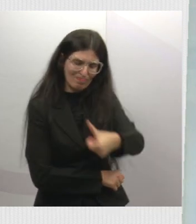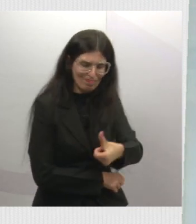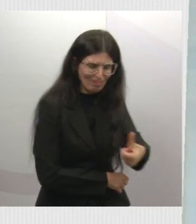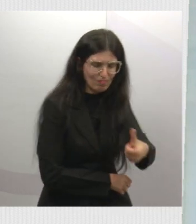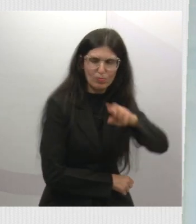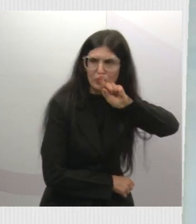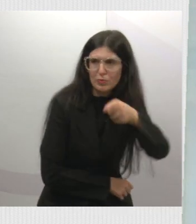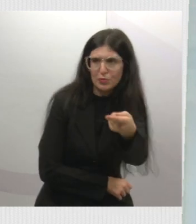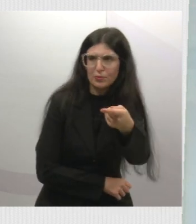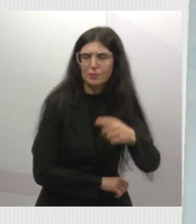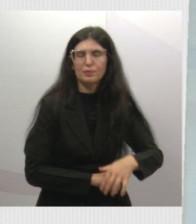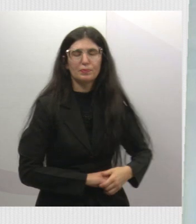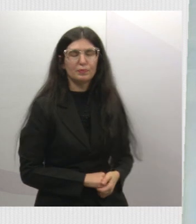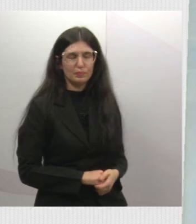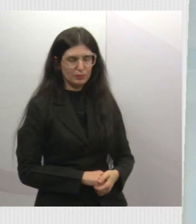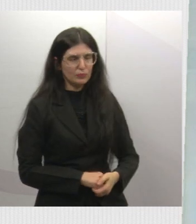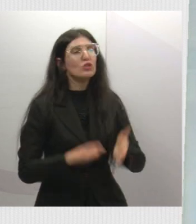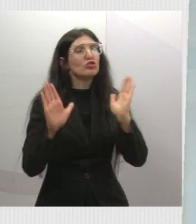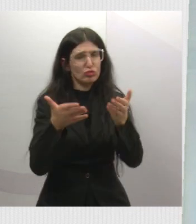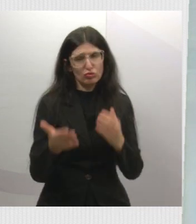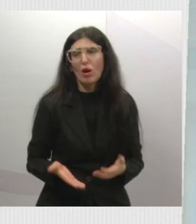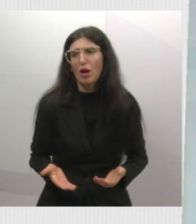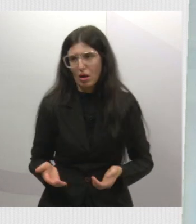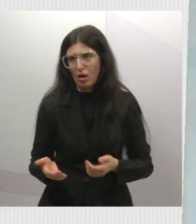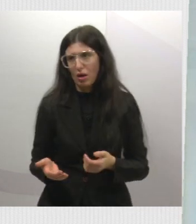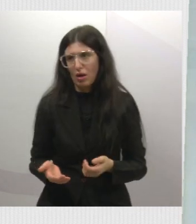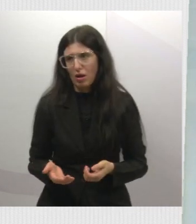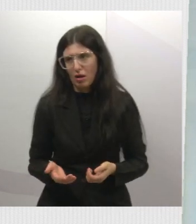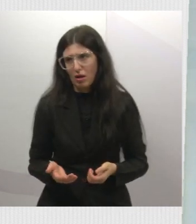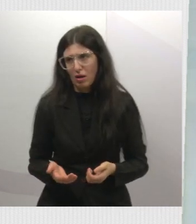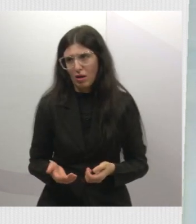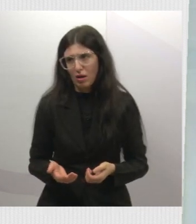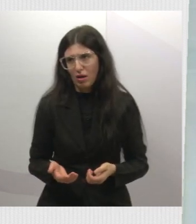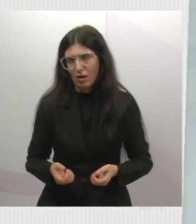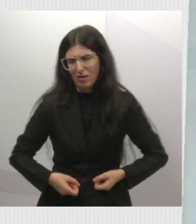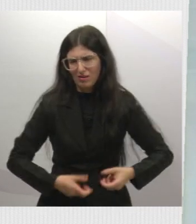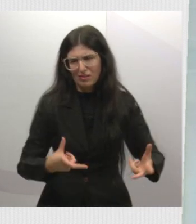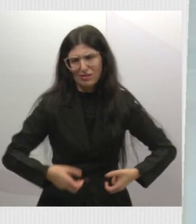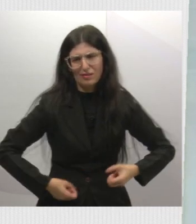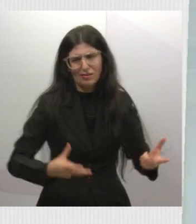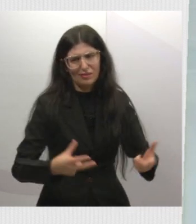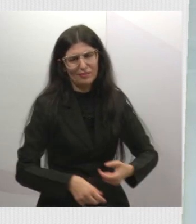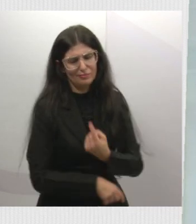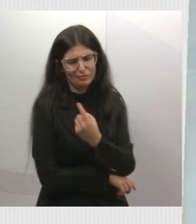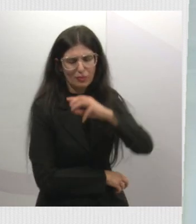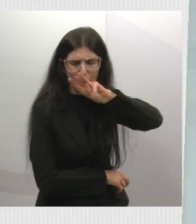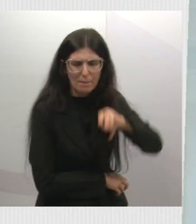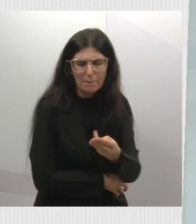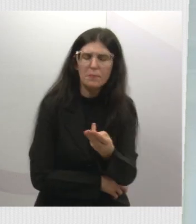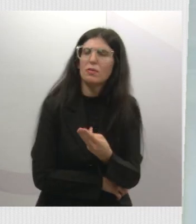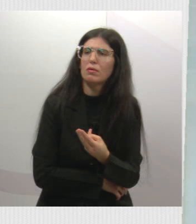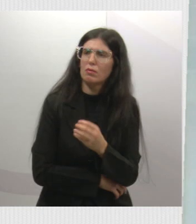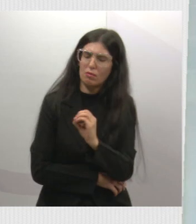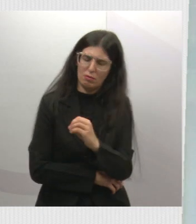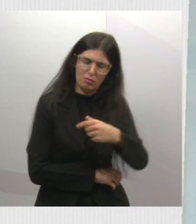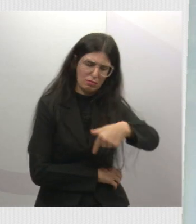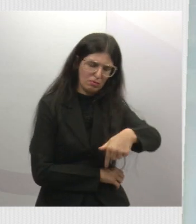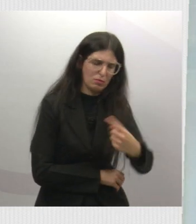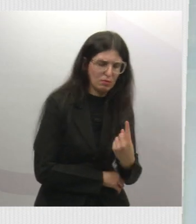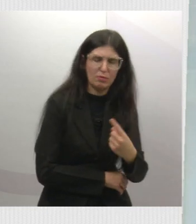29.766.000 e gastos até o primeiro quadrimestre de 1.071.000, chegando